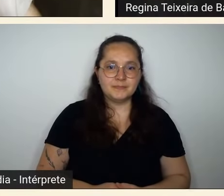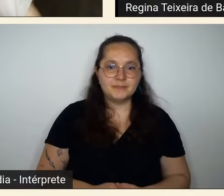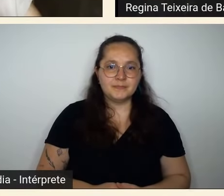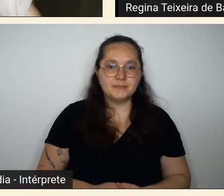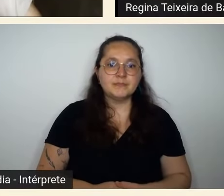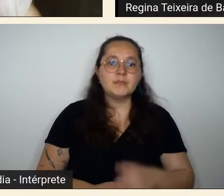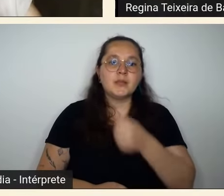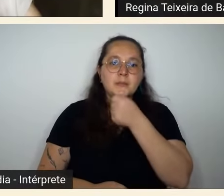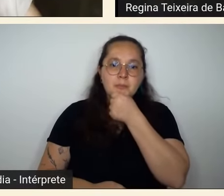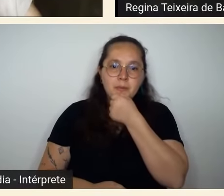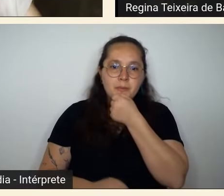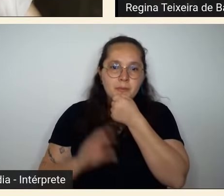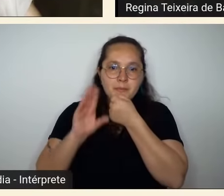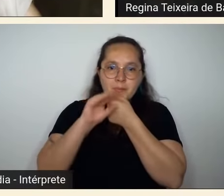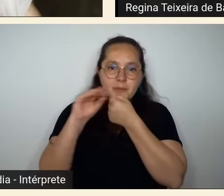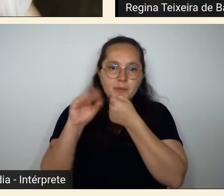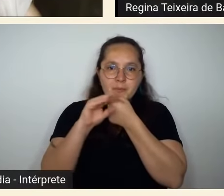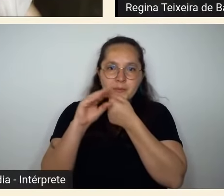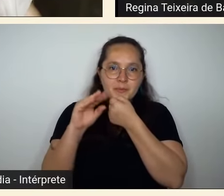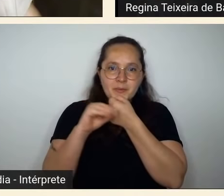diga Regina